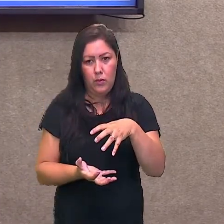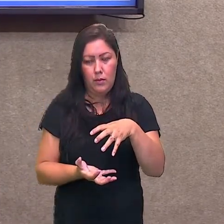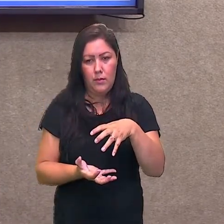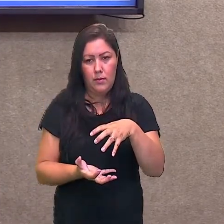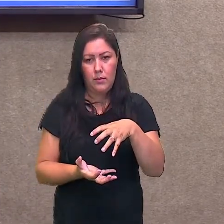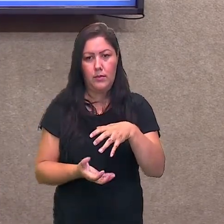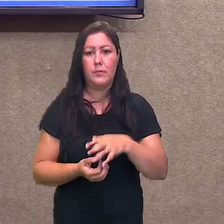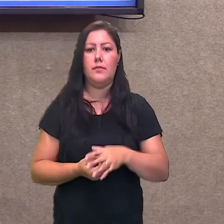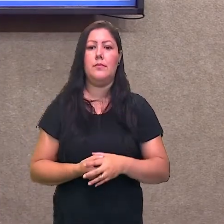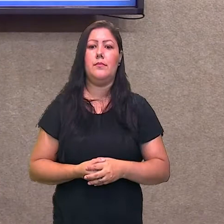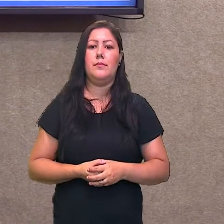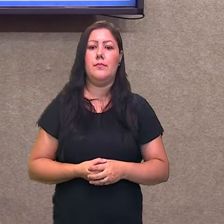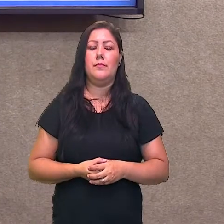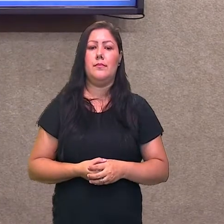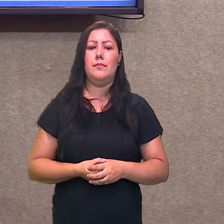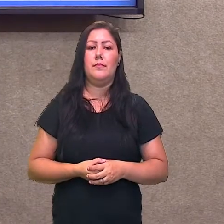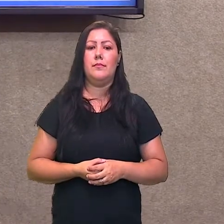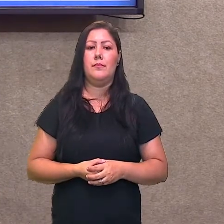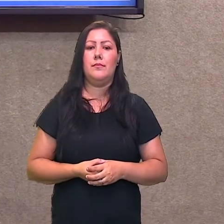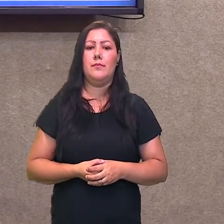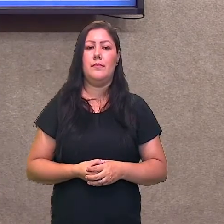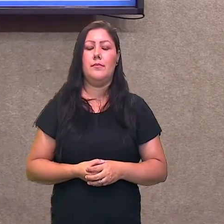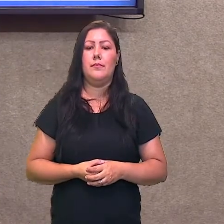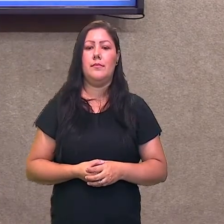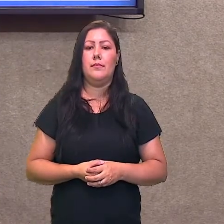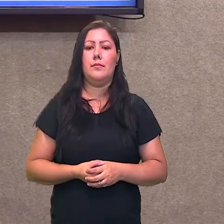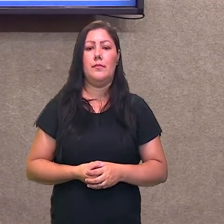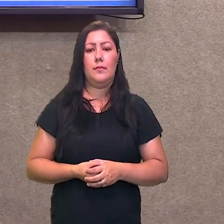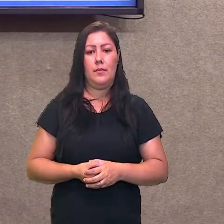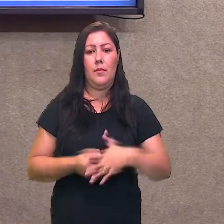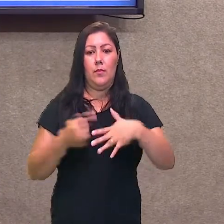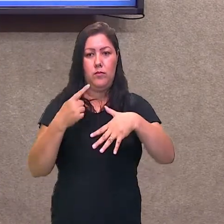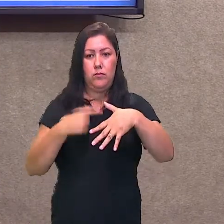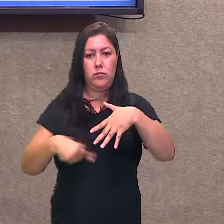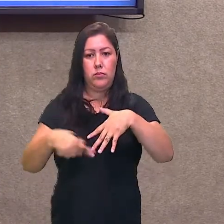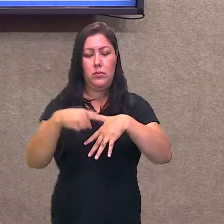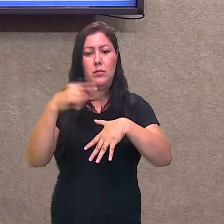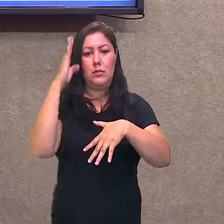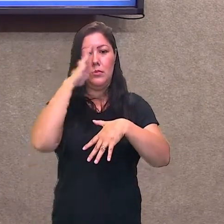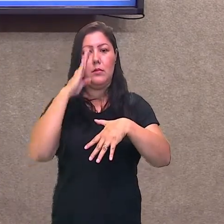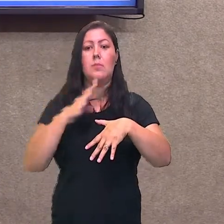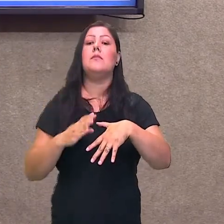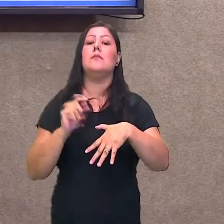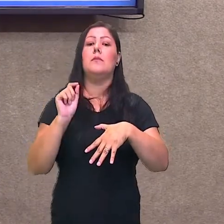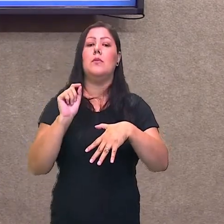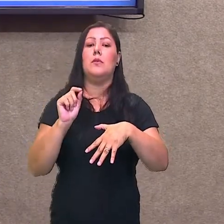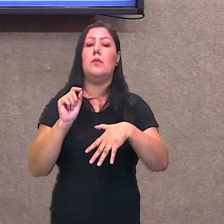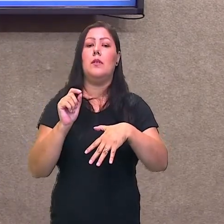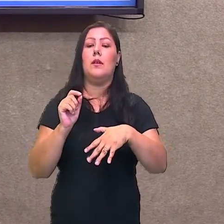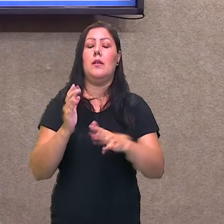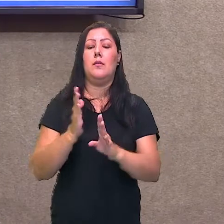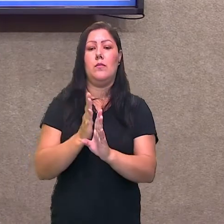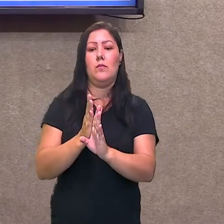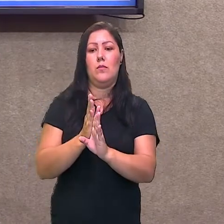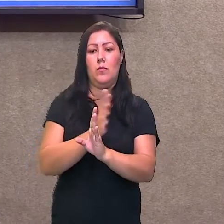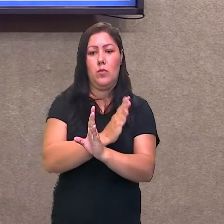território ocupa terras, né? Suas terras estão no